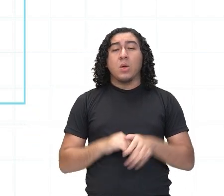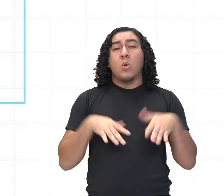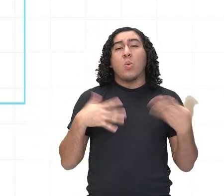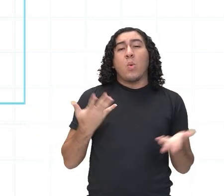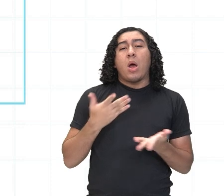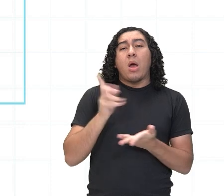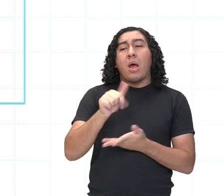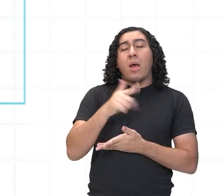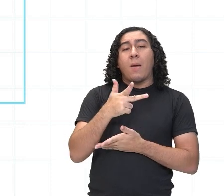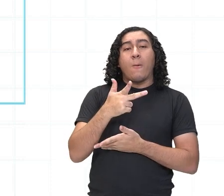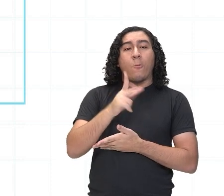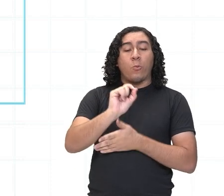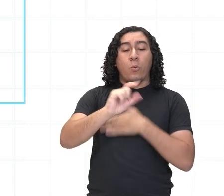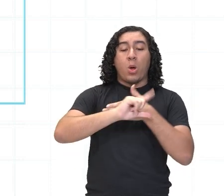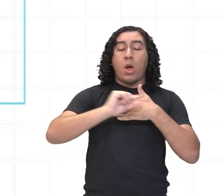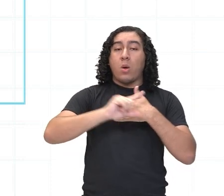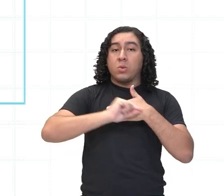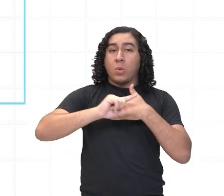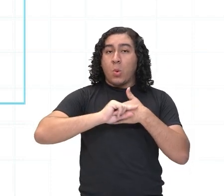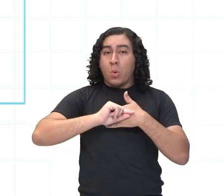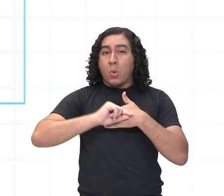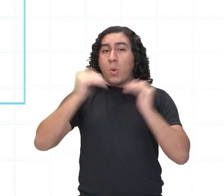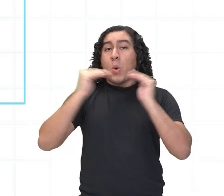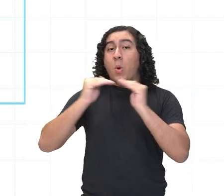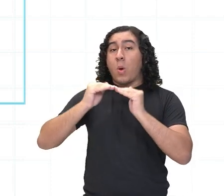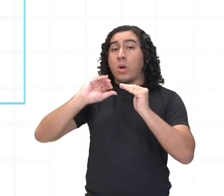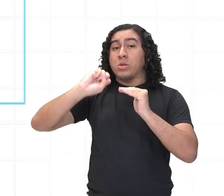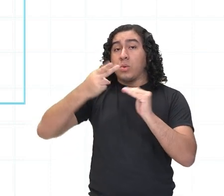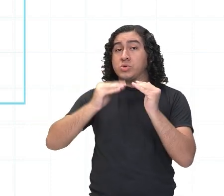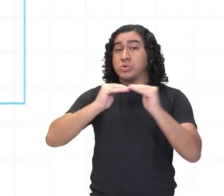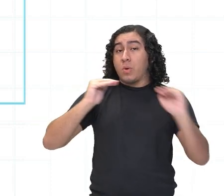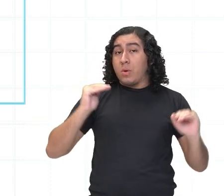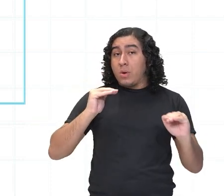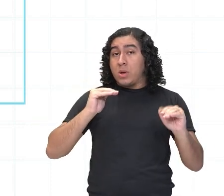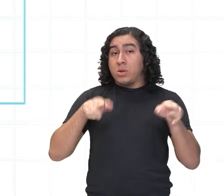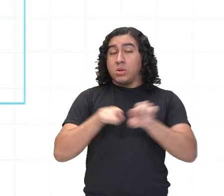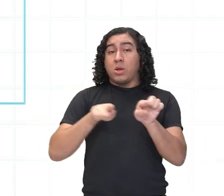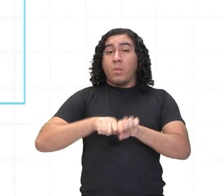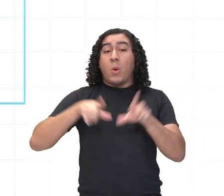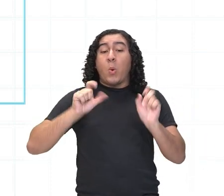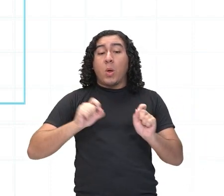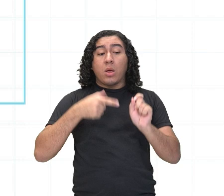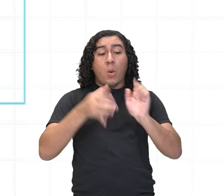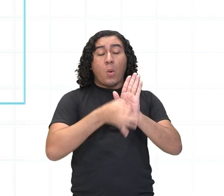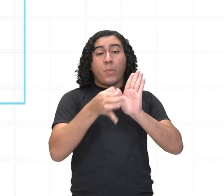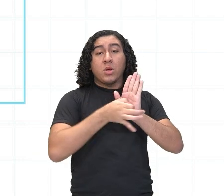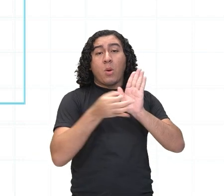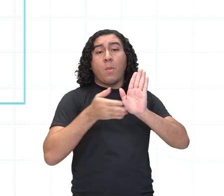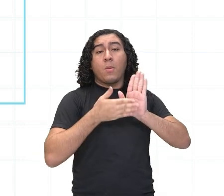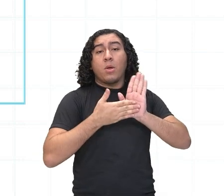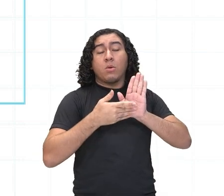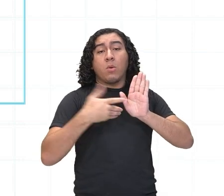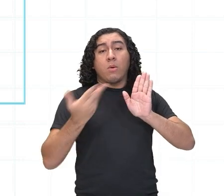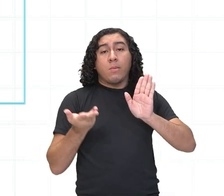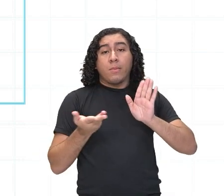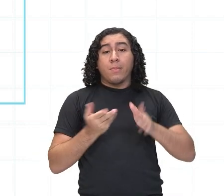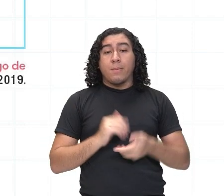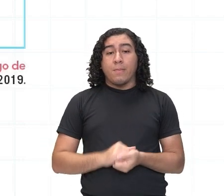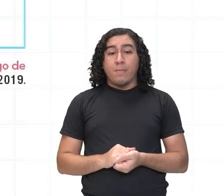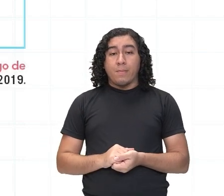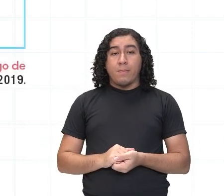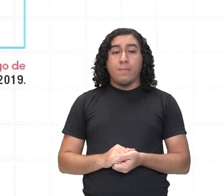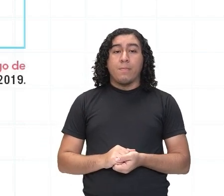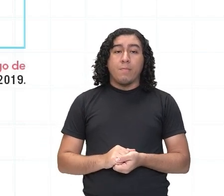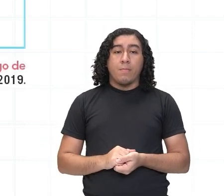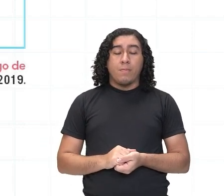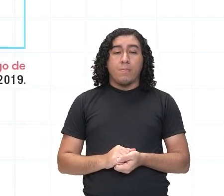leitor, do autor? A favor ou contra? E o que é defendido pelo autor? E aí, avançando,